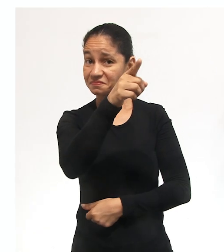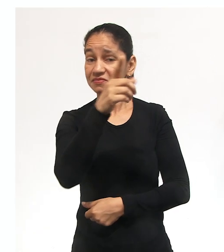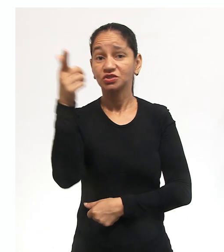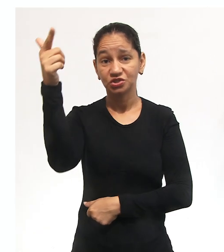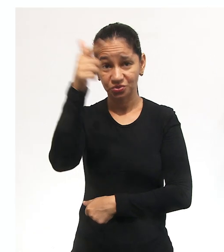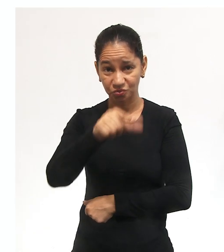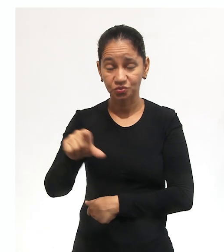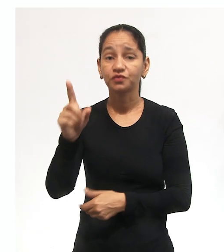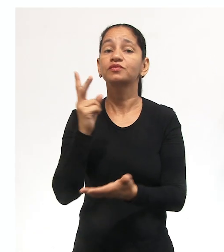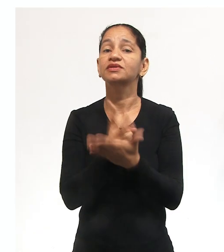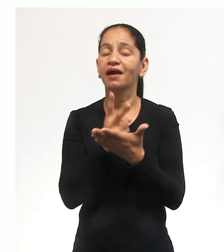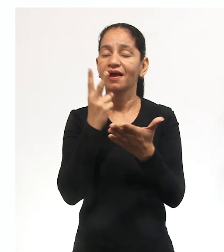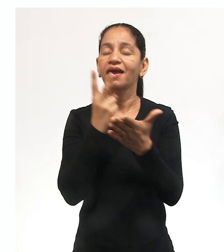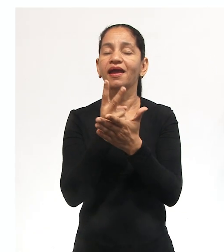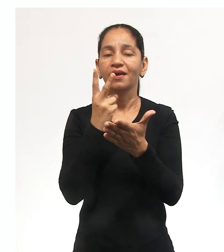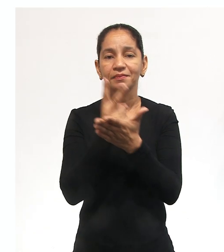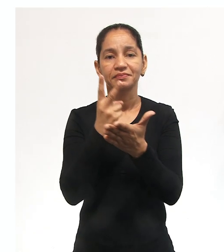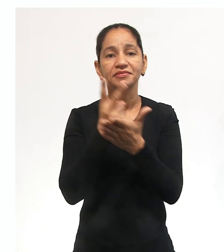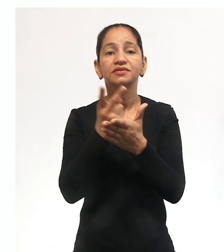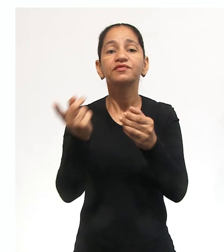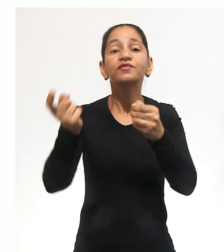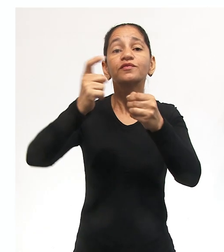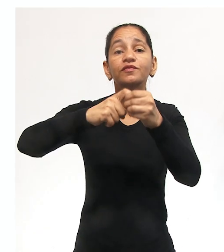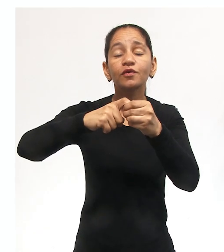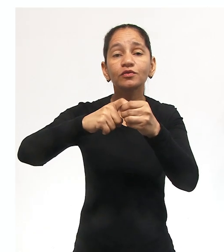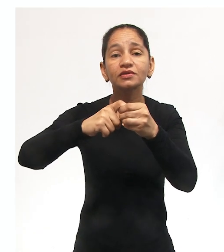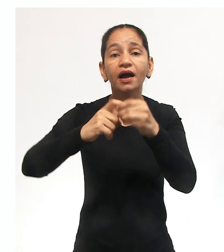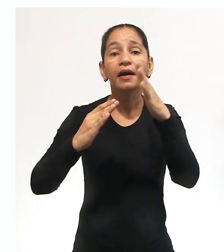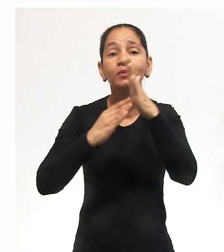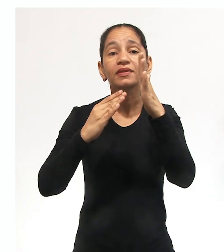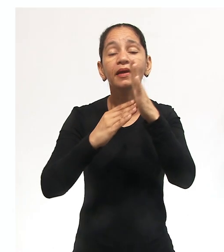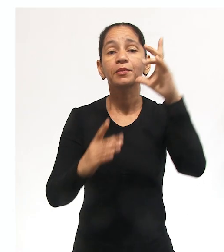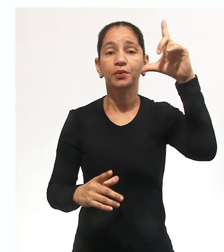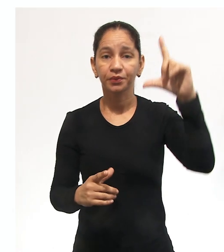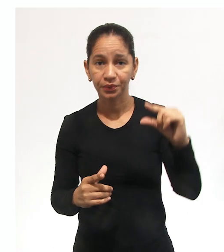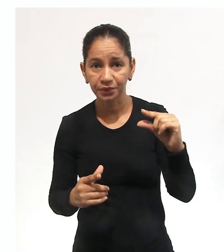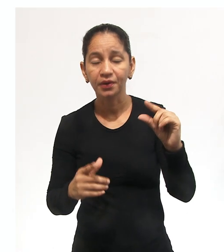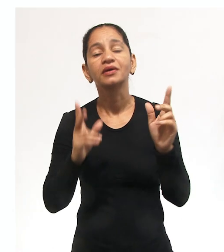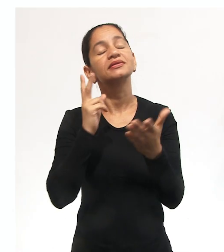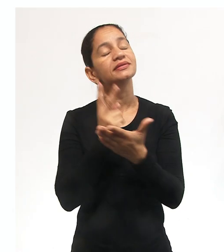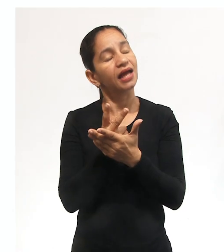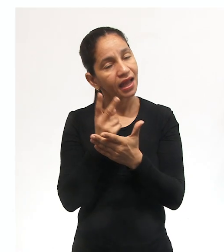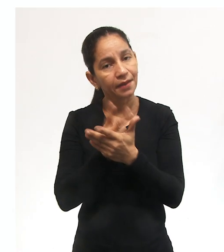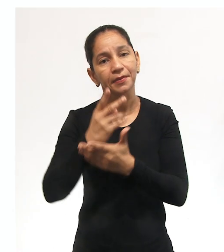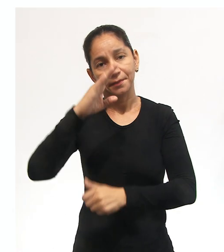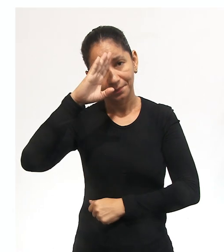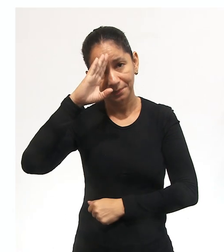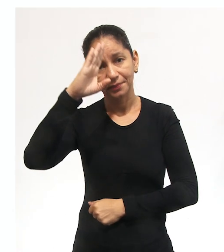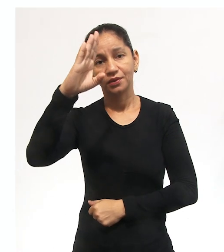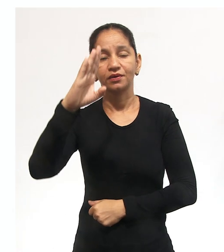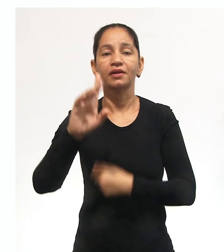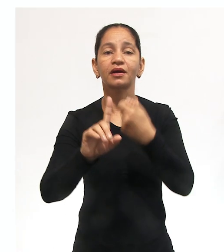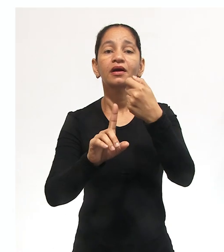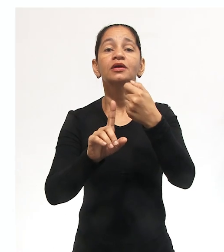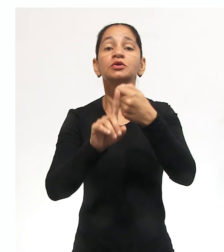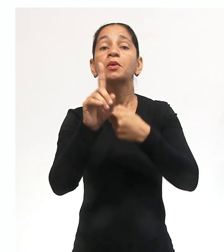repetindo, a gente sempre vai mudar para o prazo menor, né? A gente sempre vai dar prioridade para o prazo menor. Então,